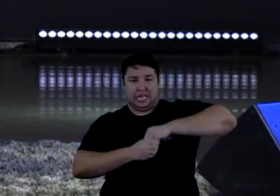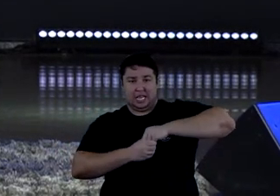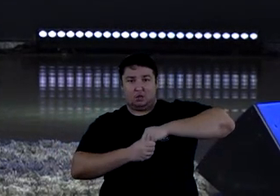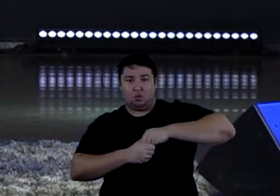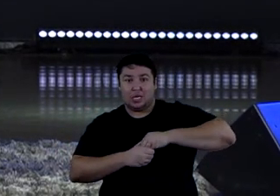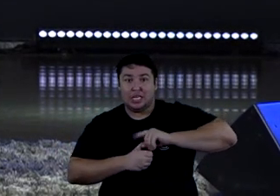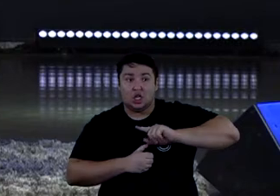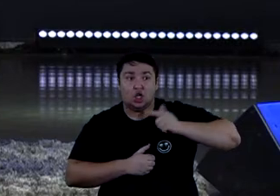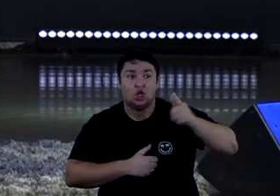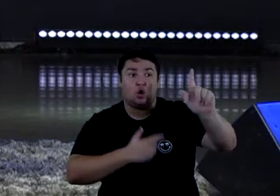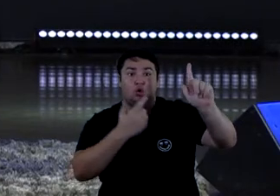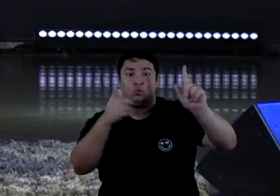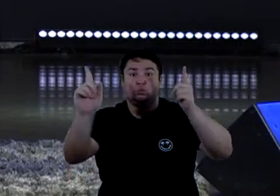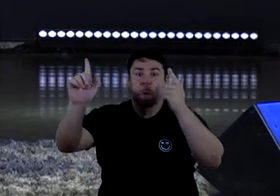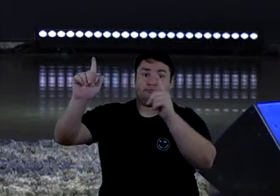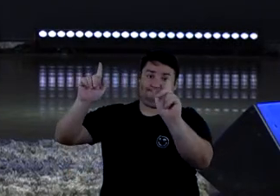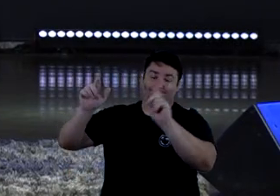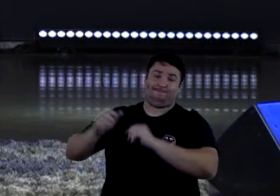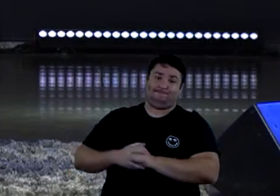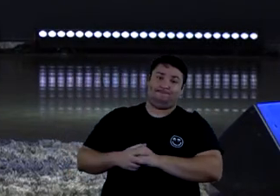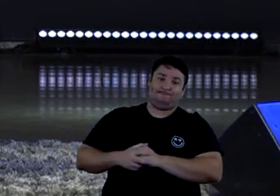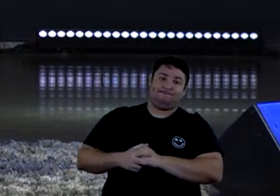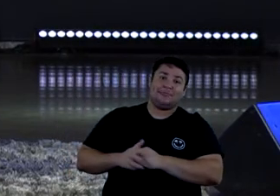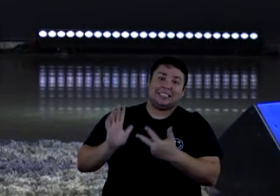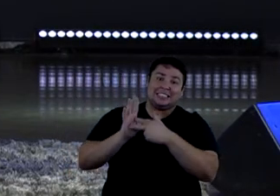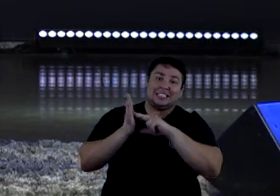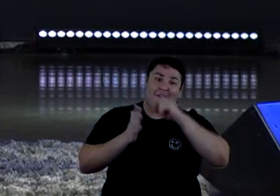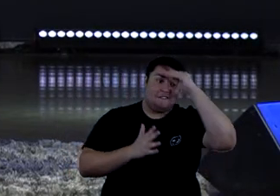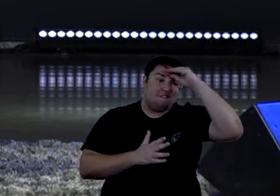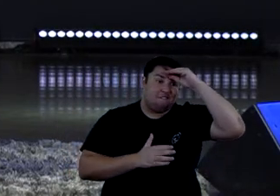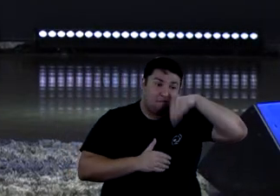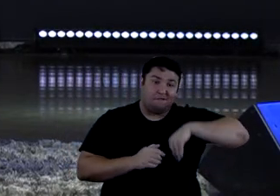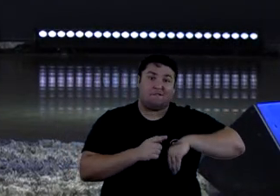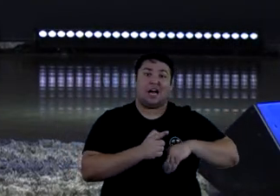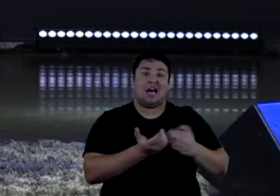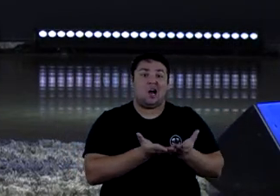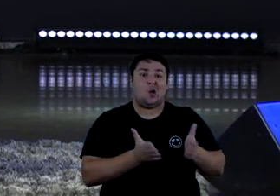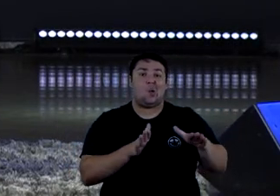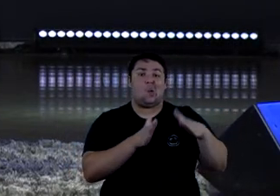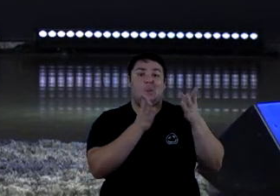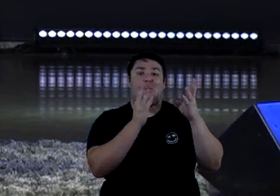outros. Esse é o vaso frágil de barro,